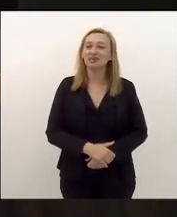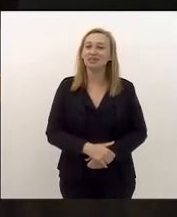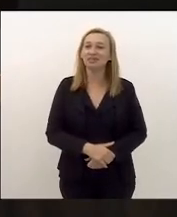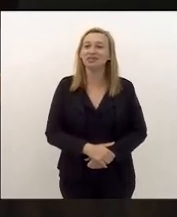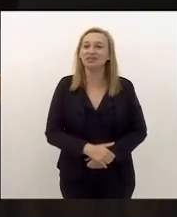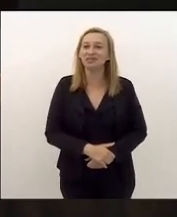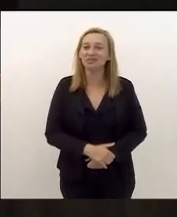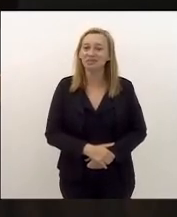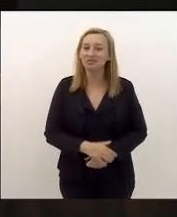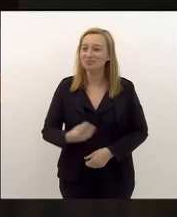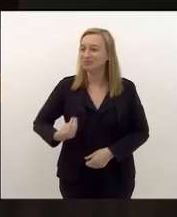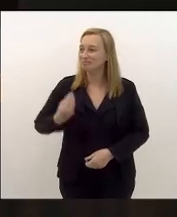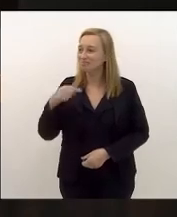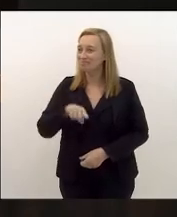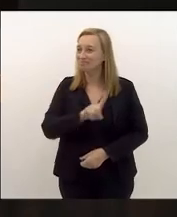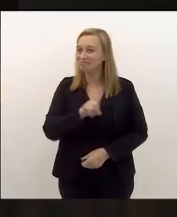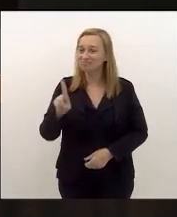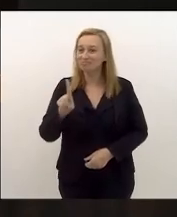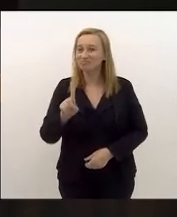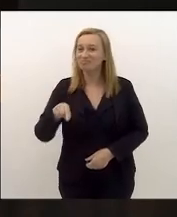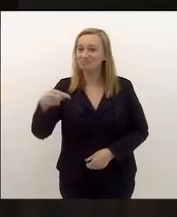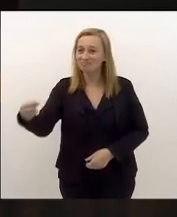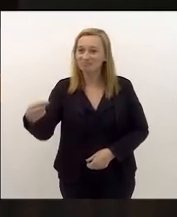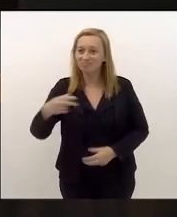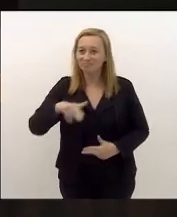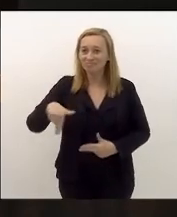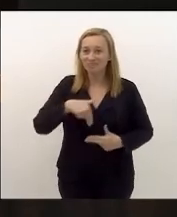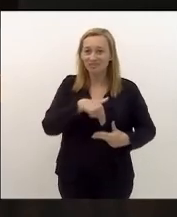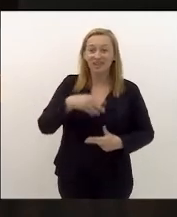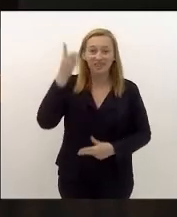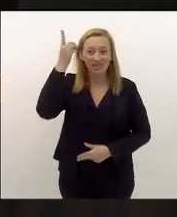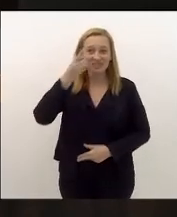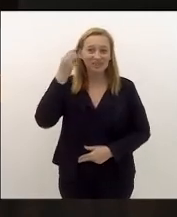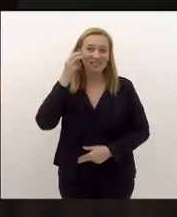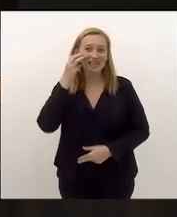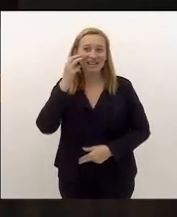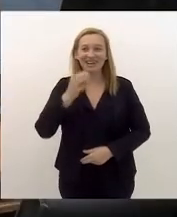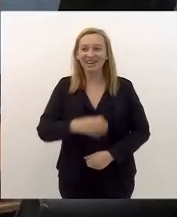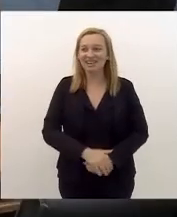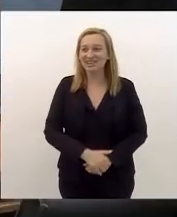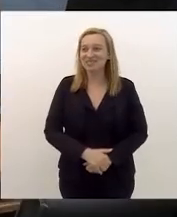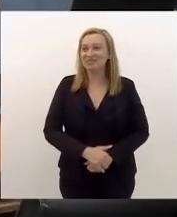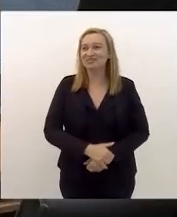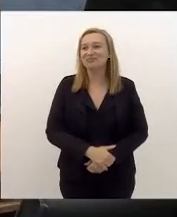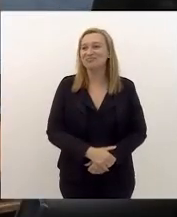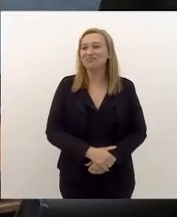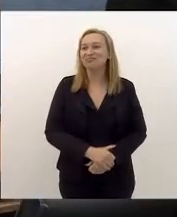Não se encontrando presente, o próximo inscrito é o deputado Valdeque Carneiro.